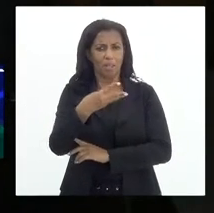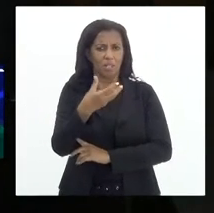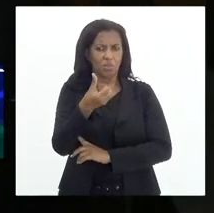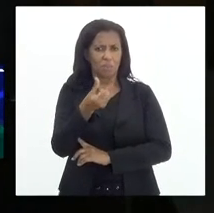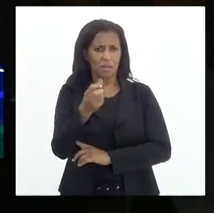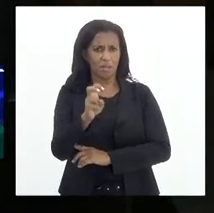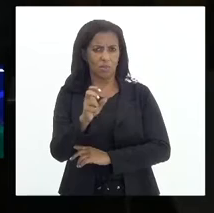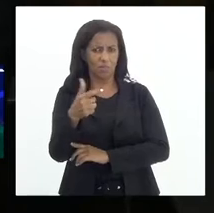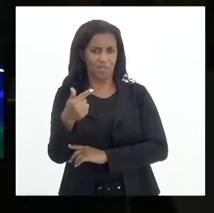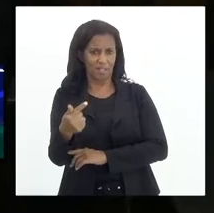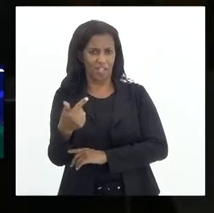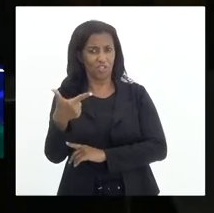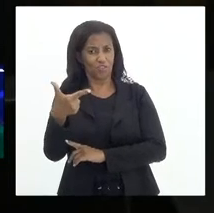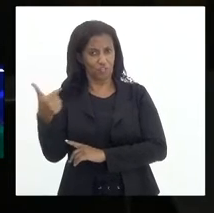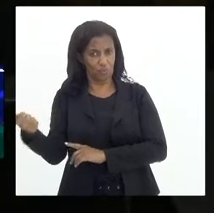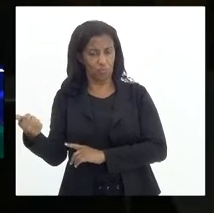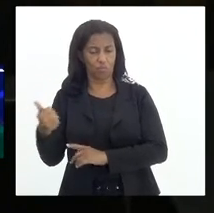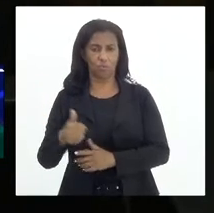3657 de 21